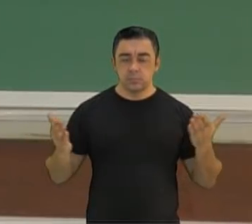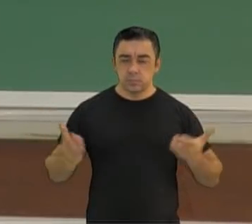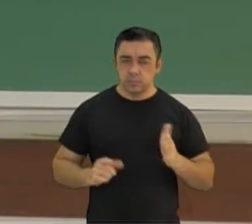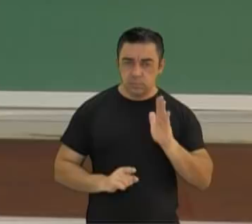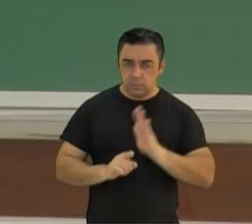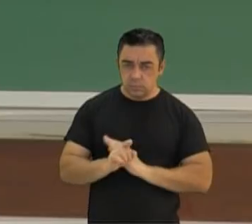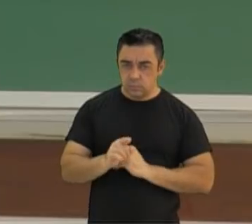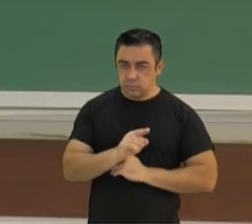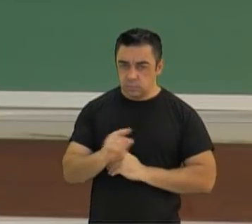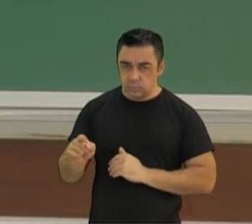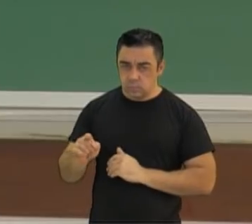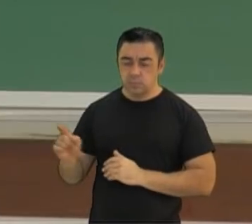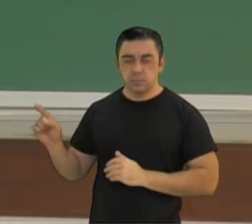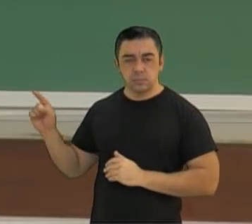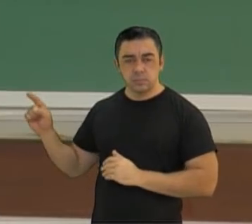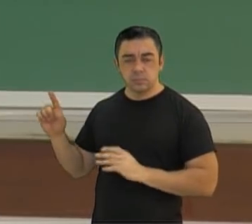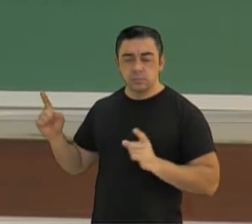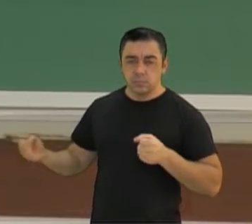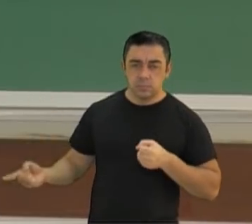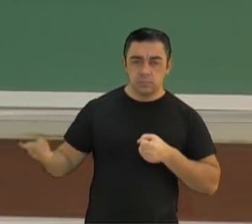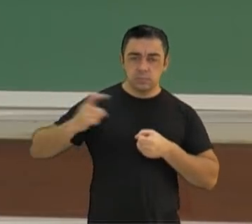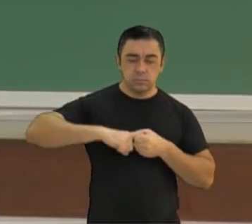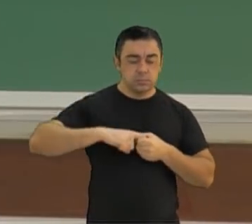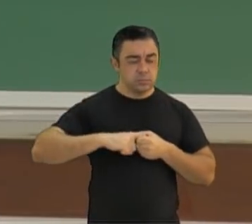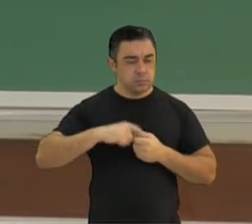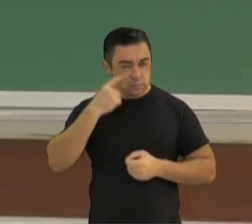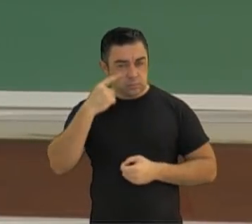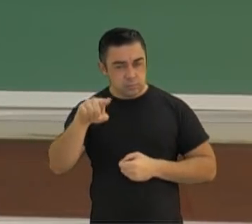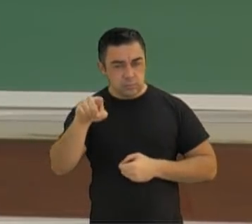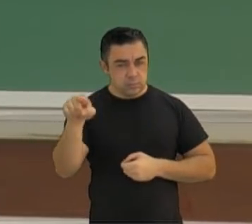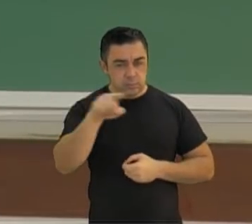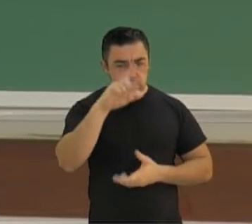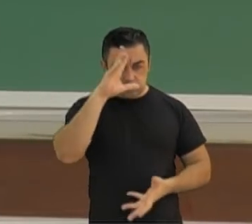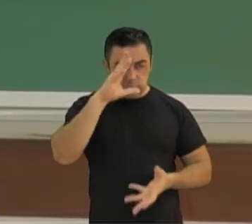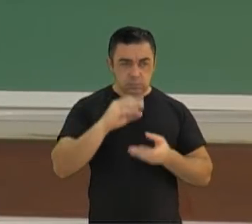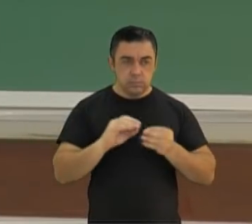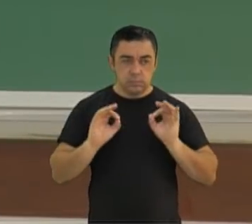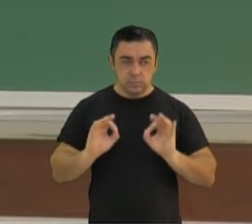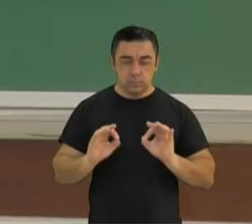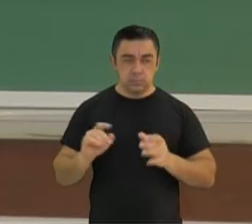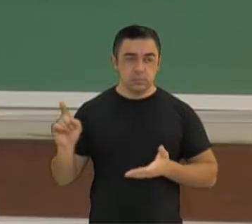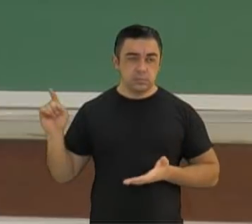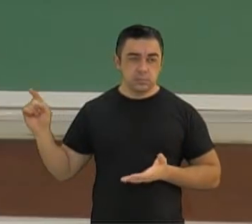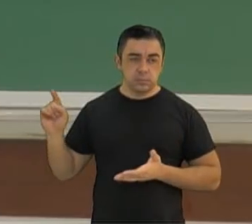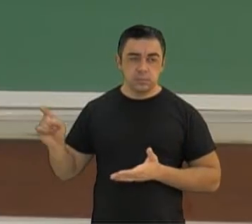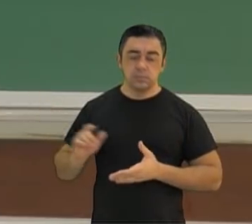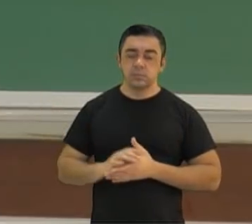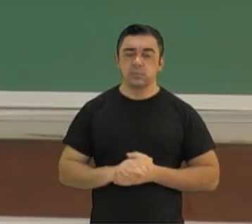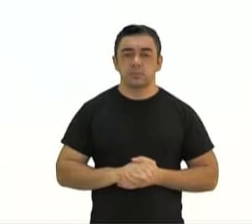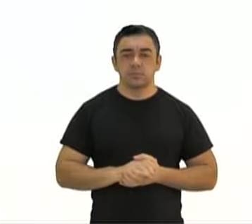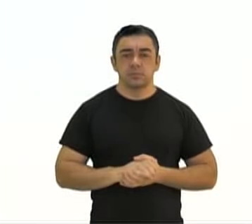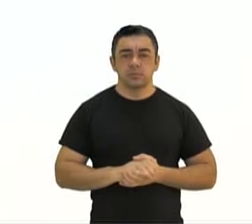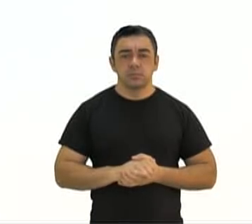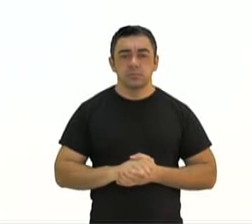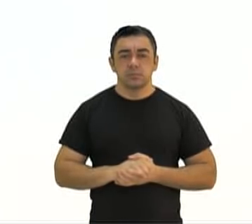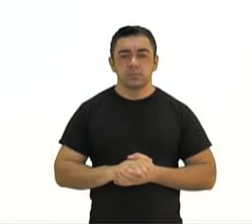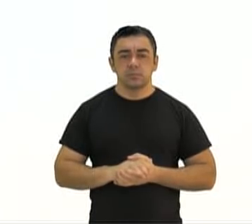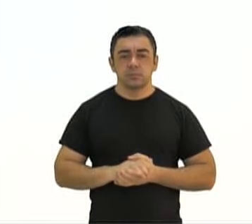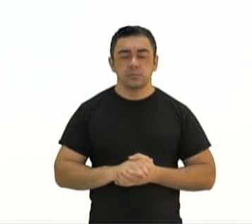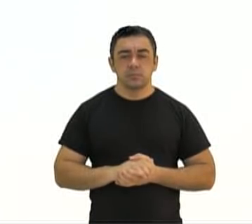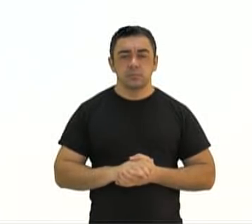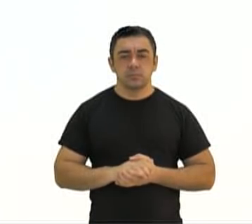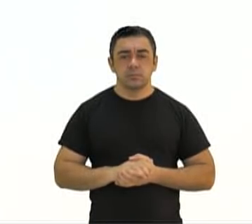Agora, para recapitular isso e para ver o quanto você entendeu, eu tenho para você um quiz.